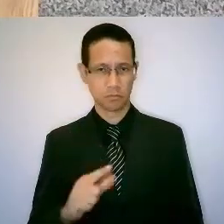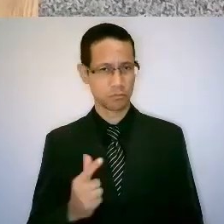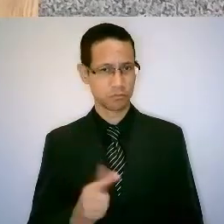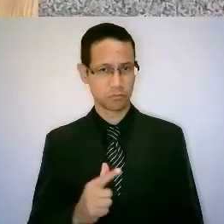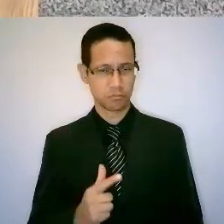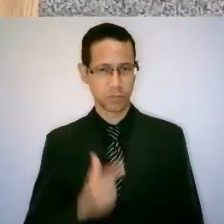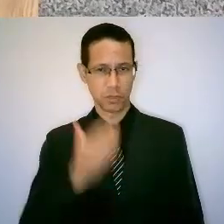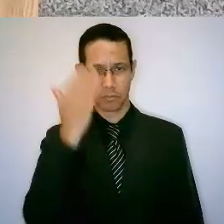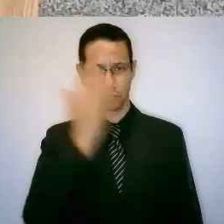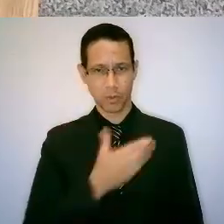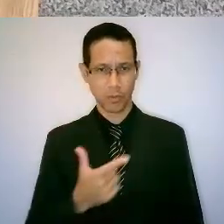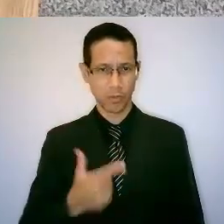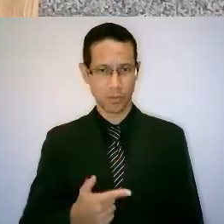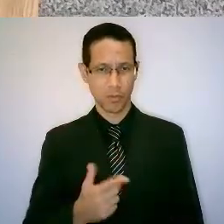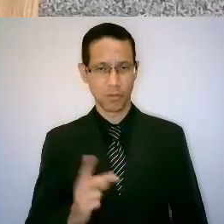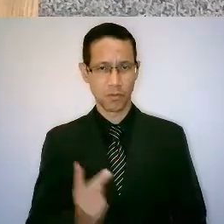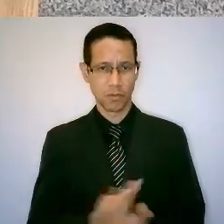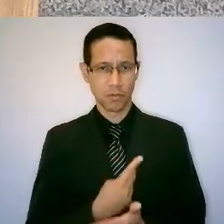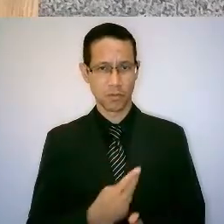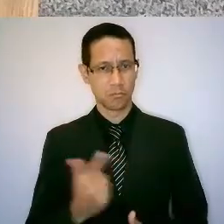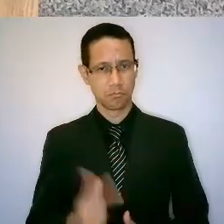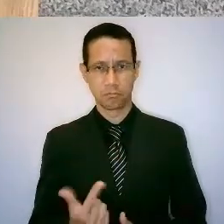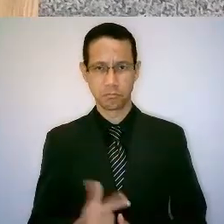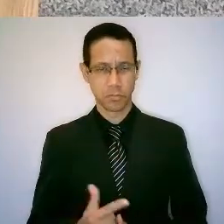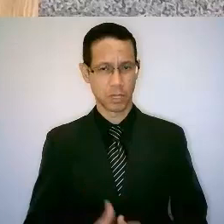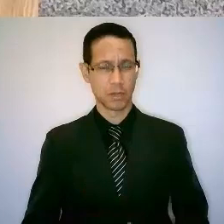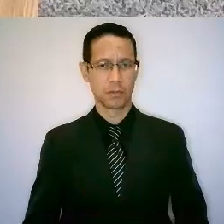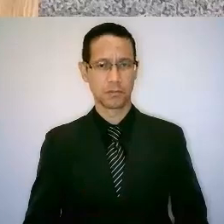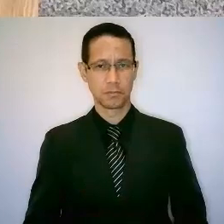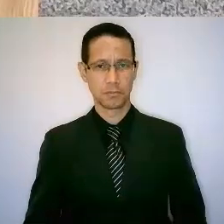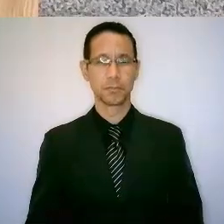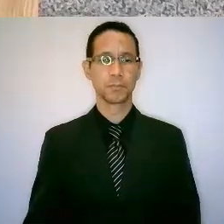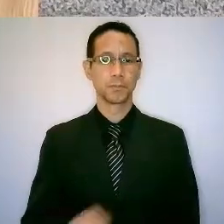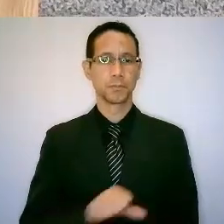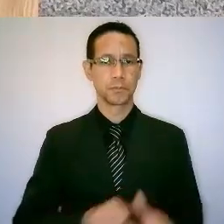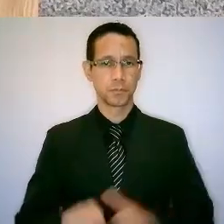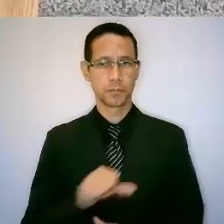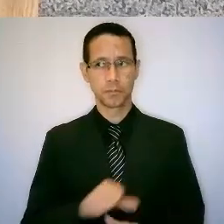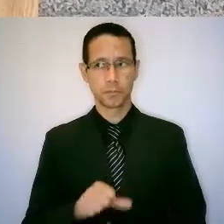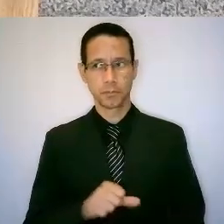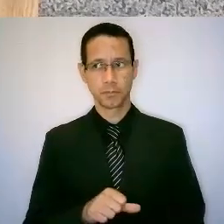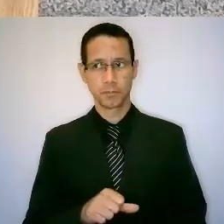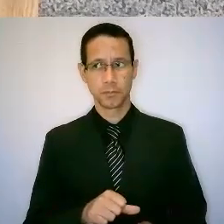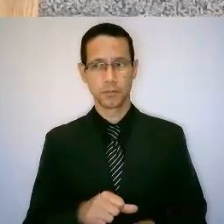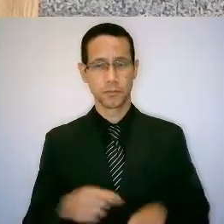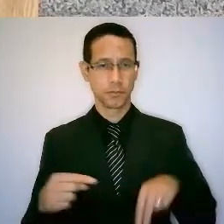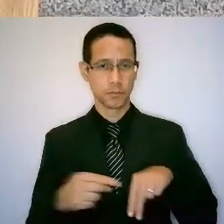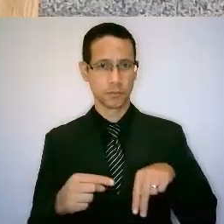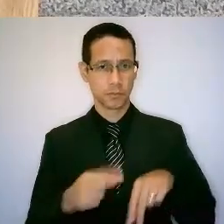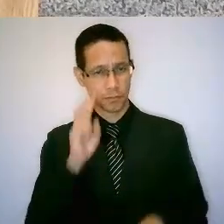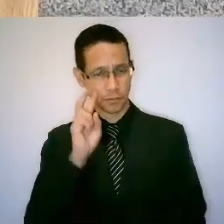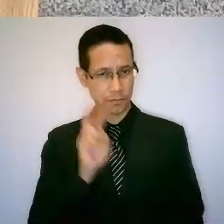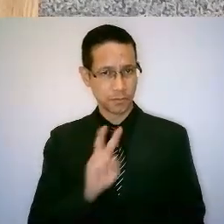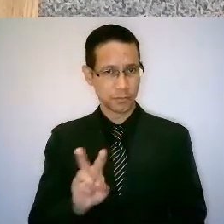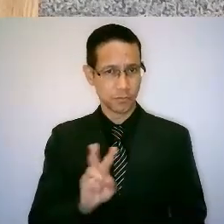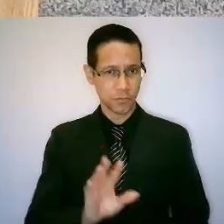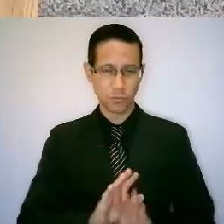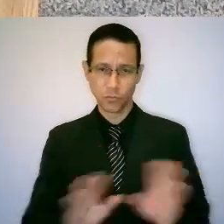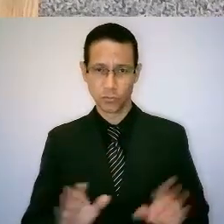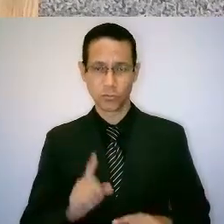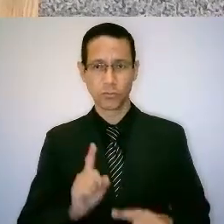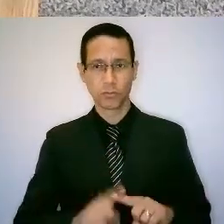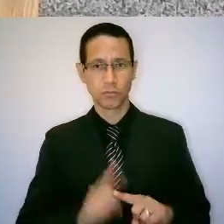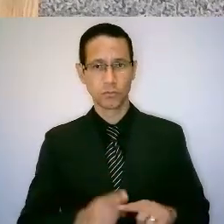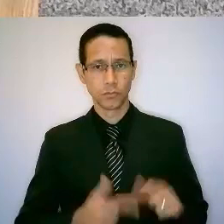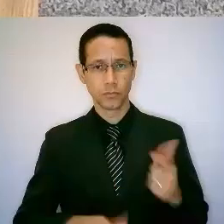teste que essa arma não atirou em relação a vítima a pretensa vítima e testemunha ocular a única texto molecular porque as outras todas